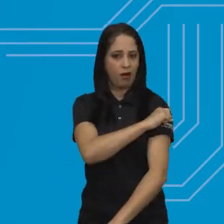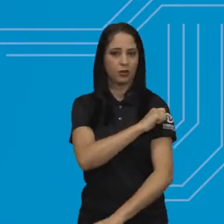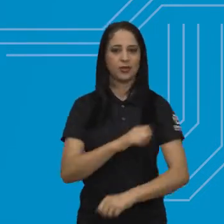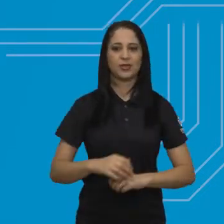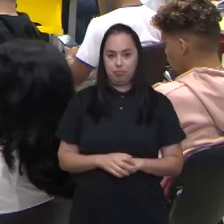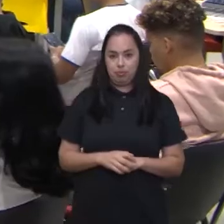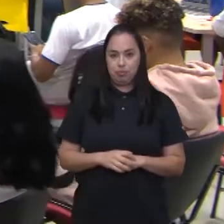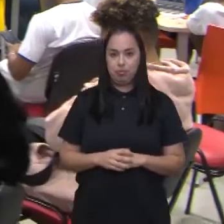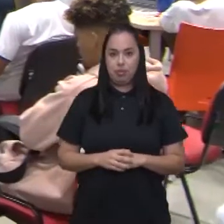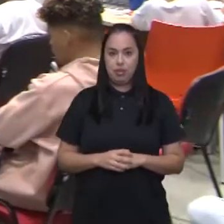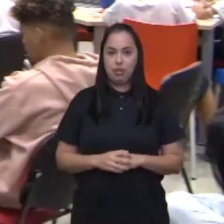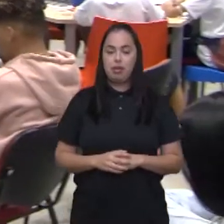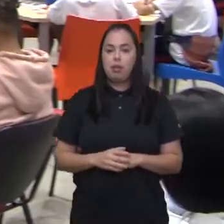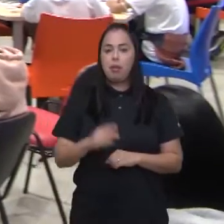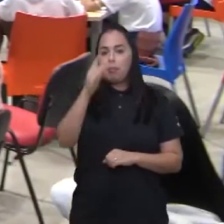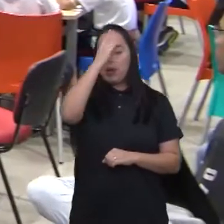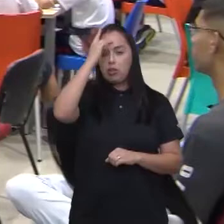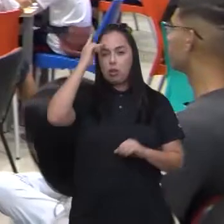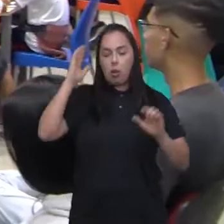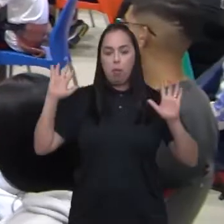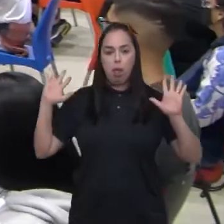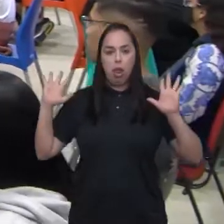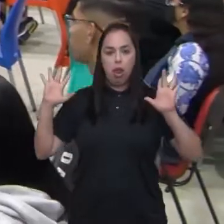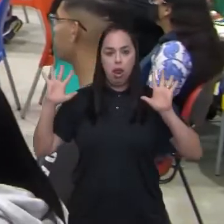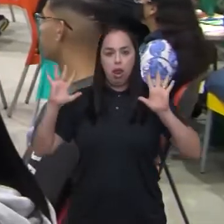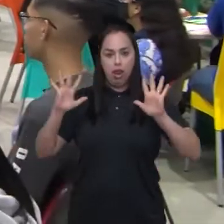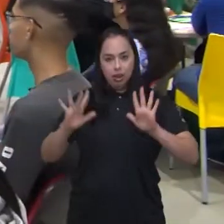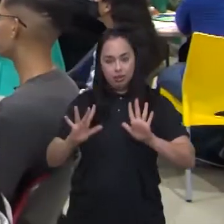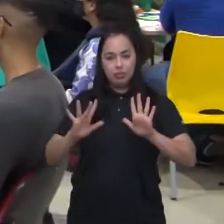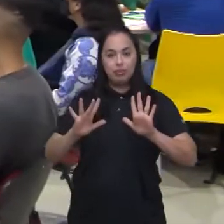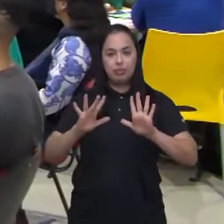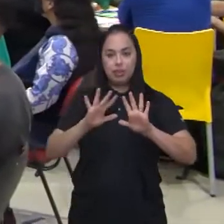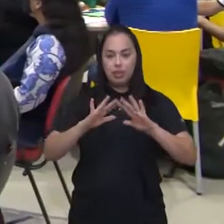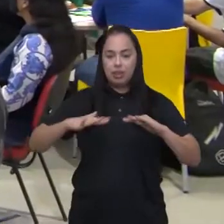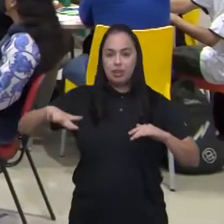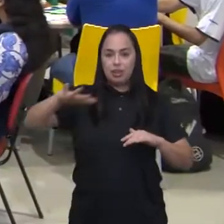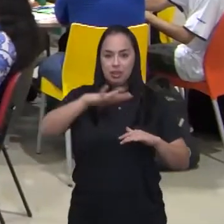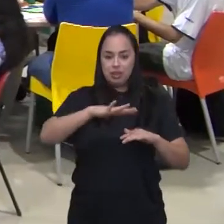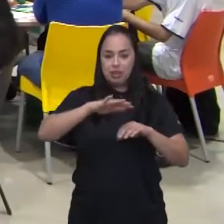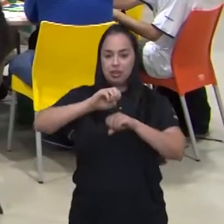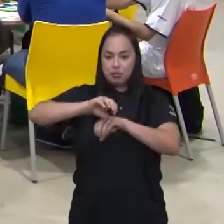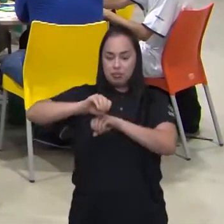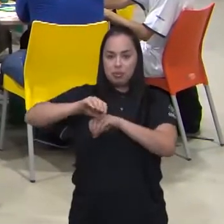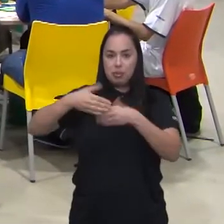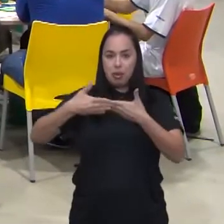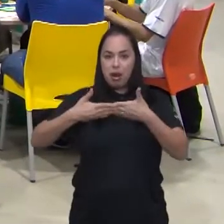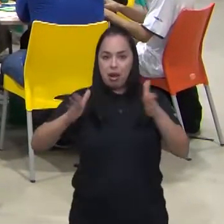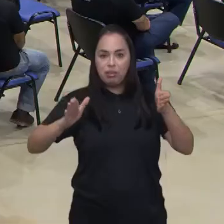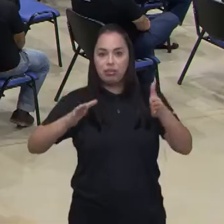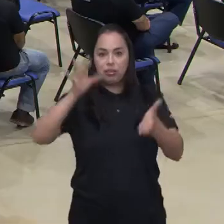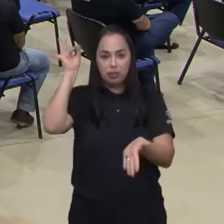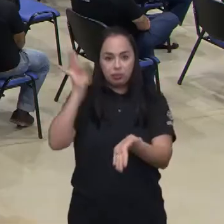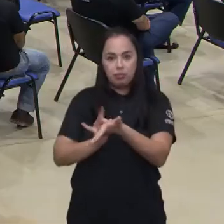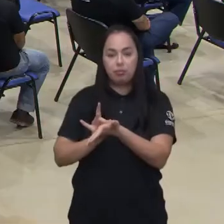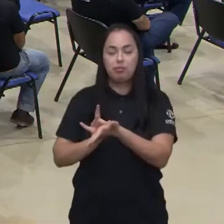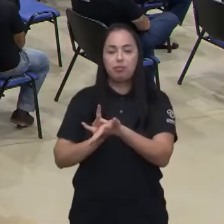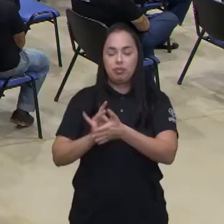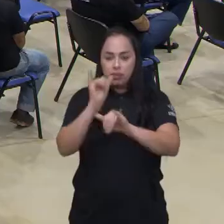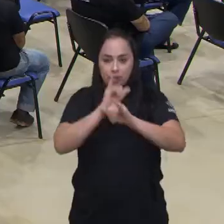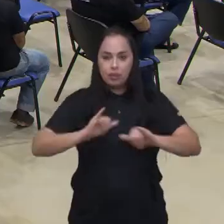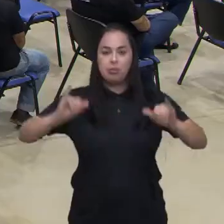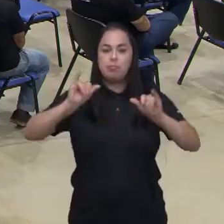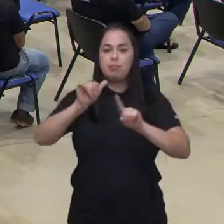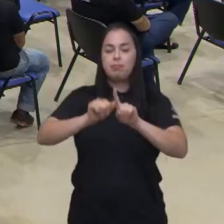alunos da cidade dezenas de pessoas estiveram presentes no centro de formação do educador para o